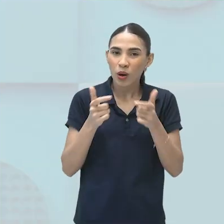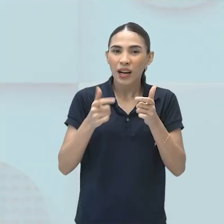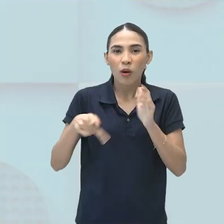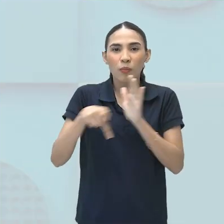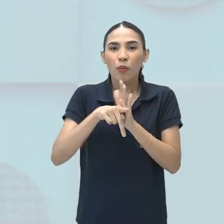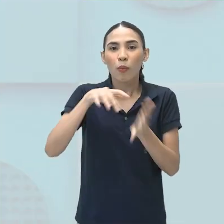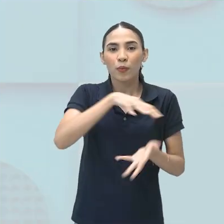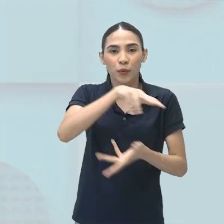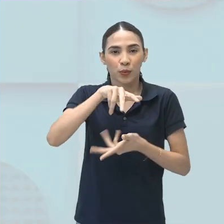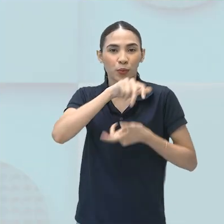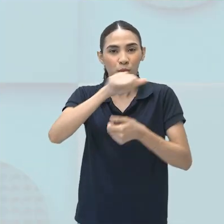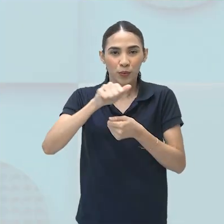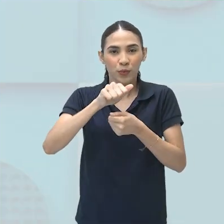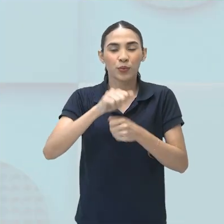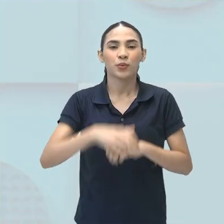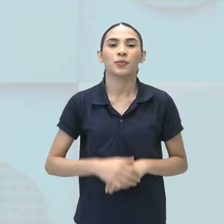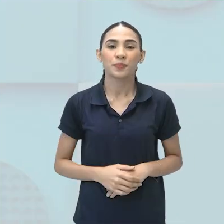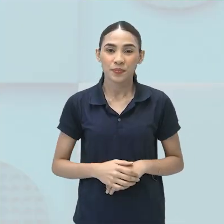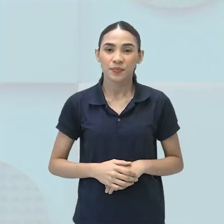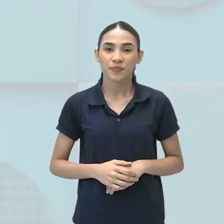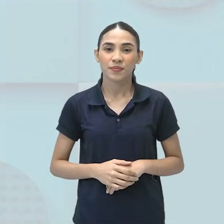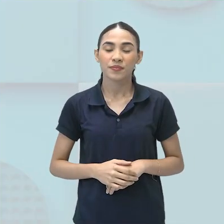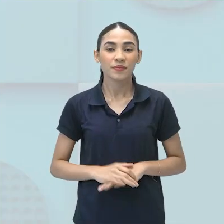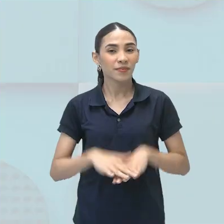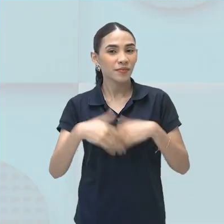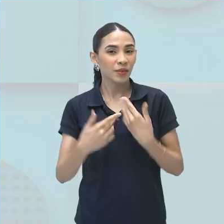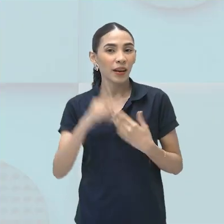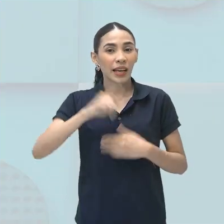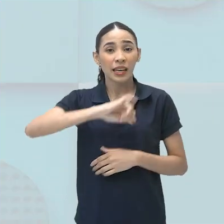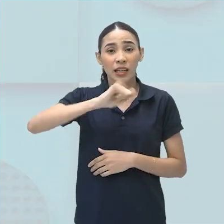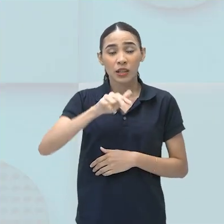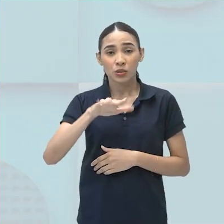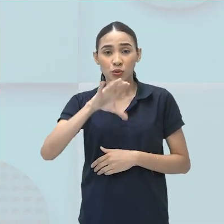Atlântico, na Rota dos Tubarões. Era junho de